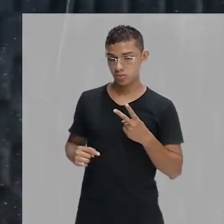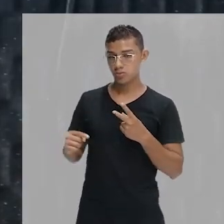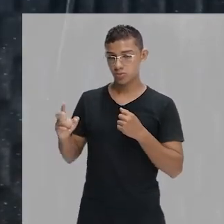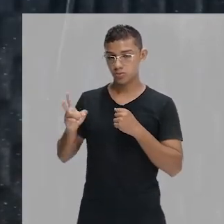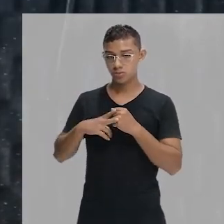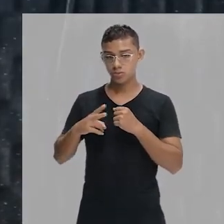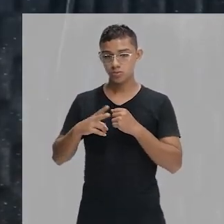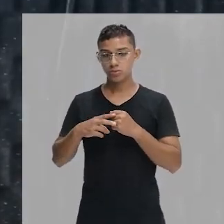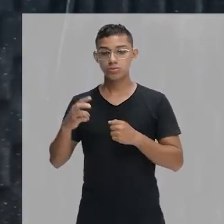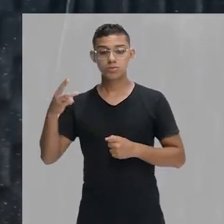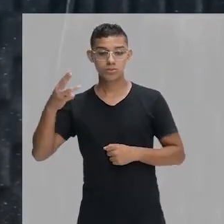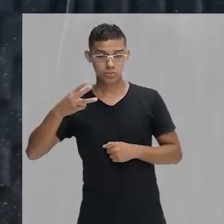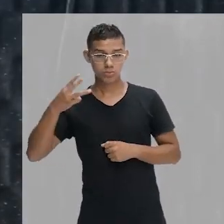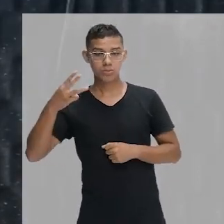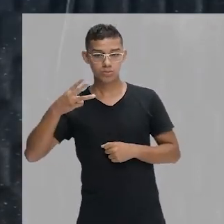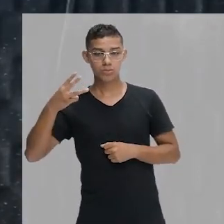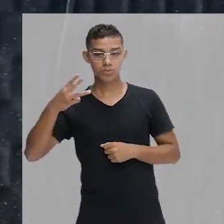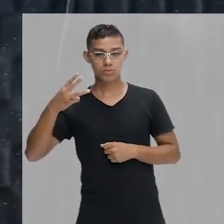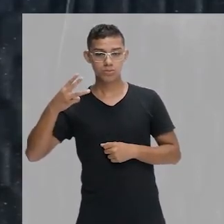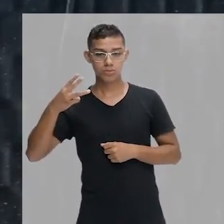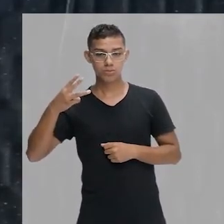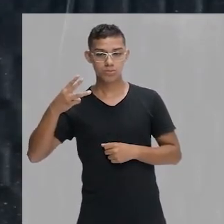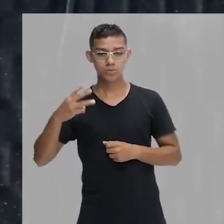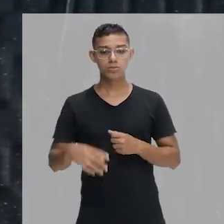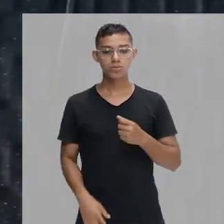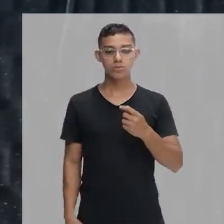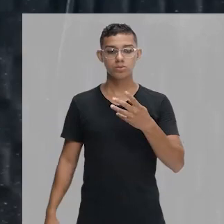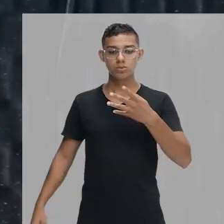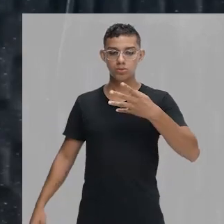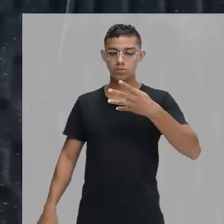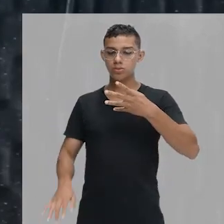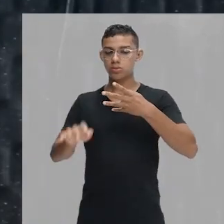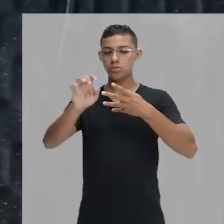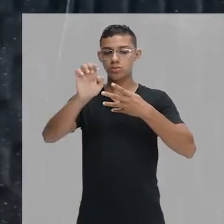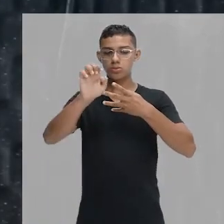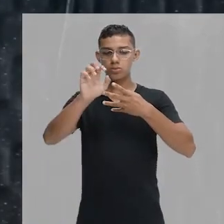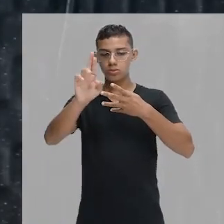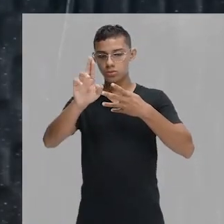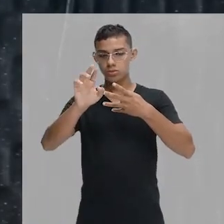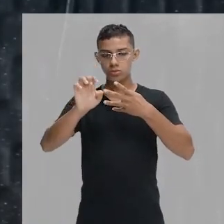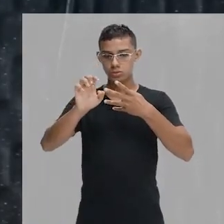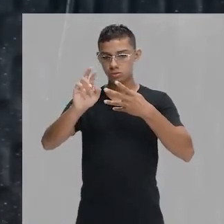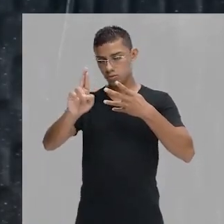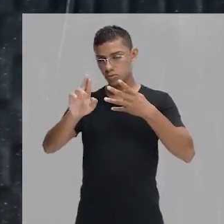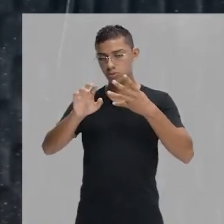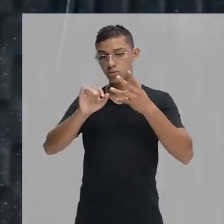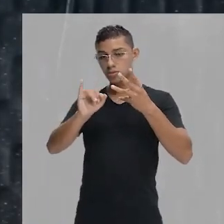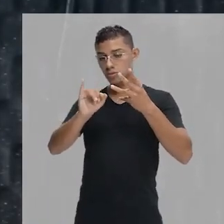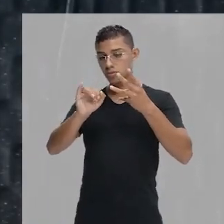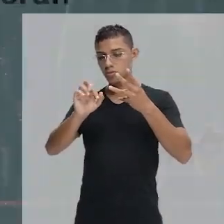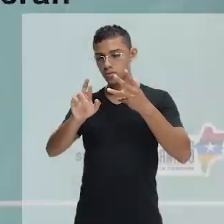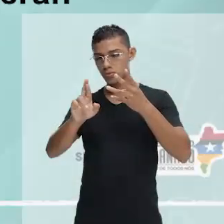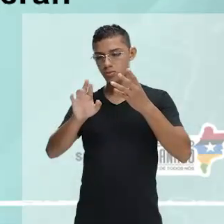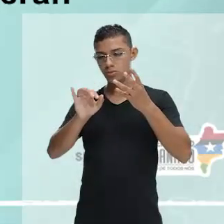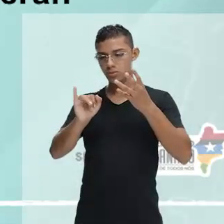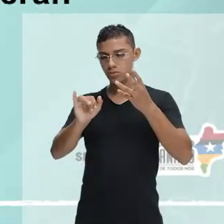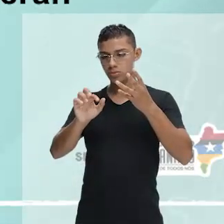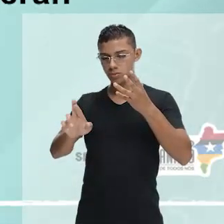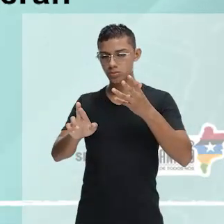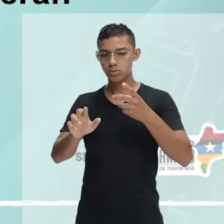de terceira conjugação. E eu vou explicar por que eles estão juntos na mesma tabelinha, tá bom? Então, lá.